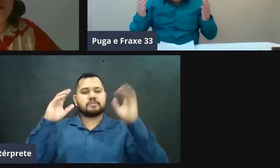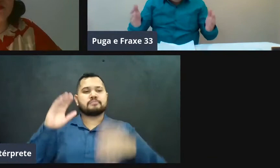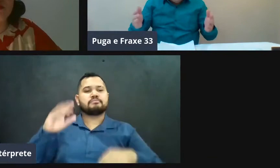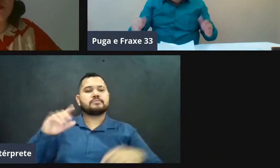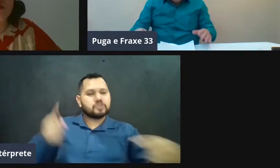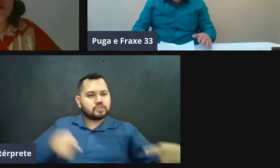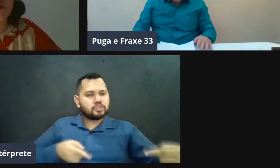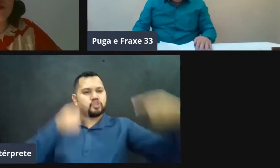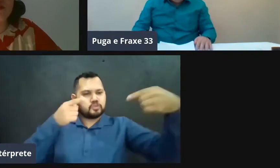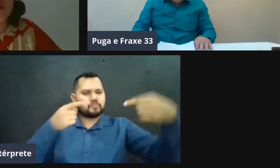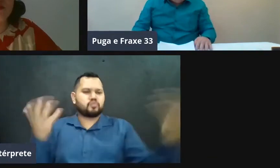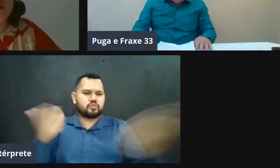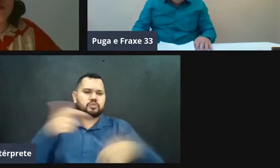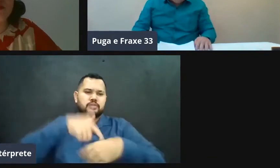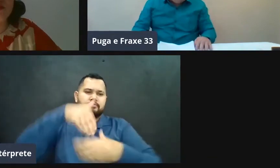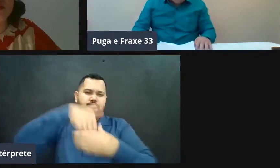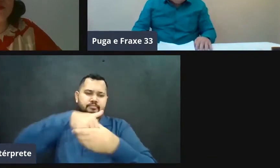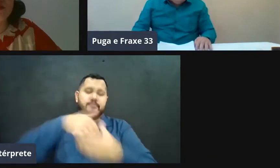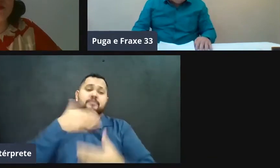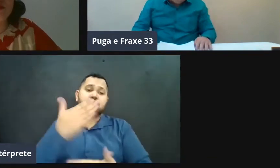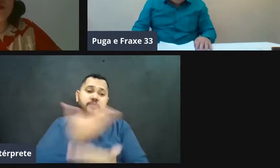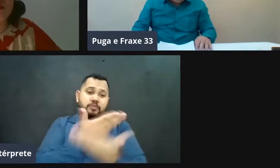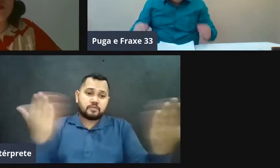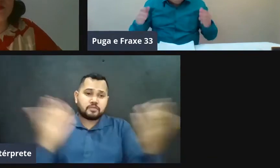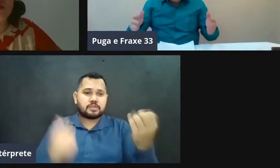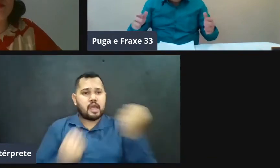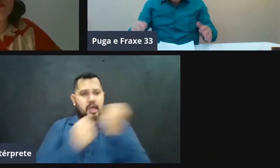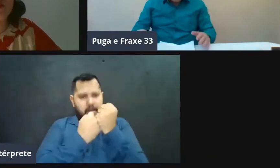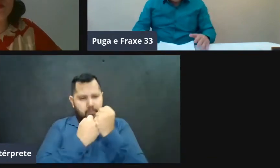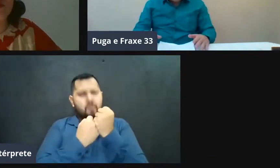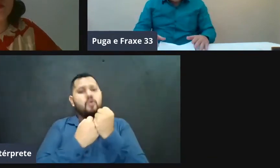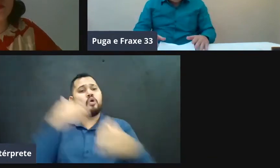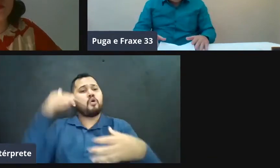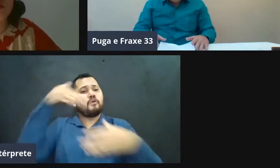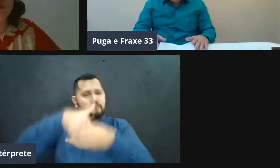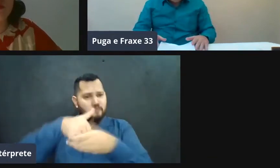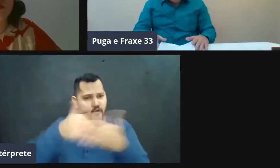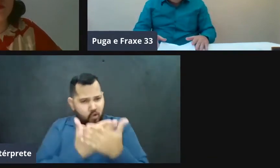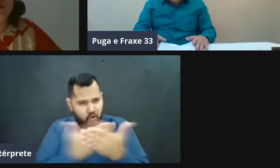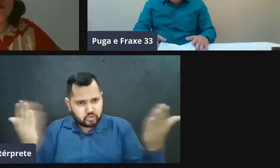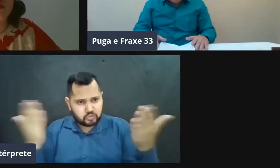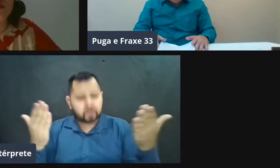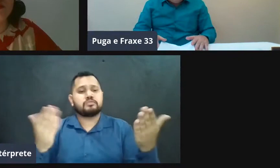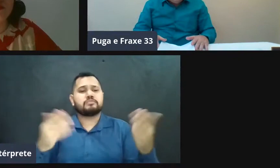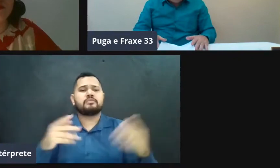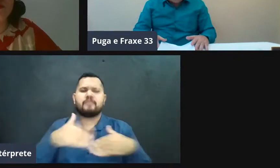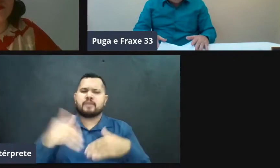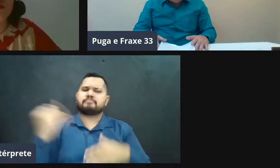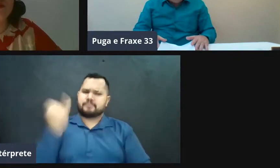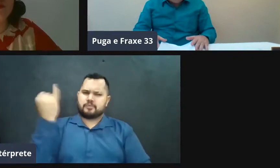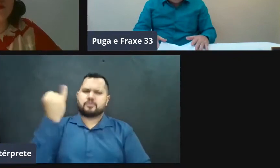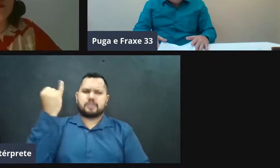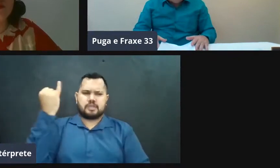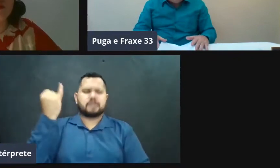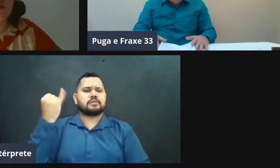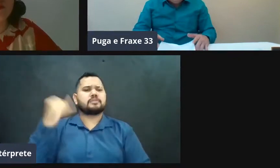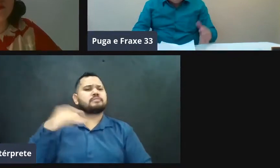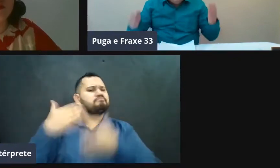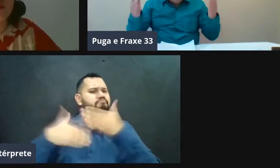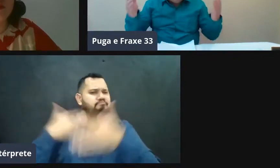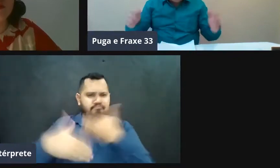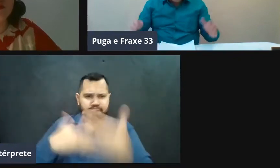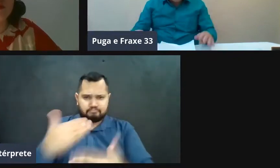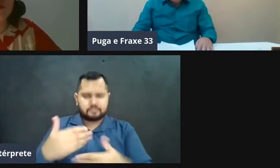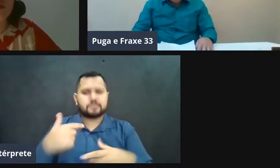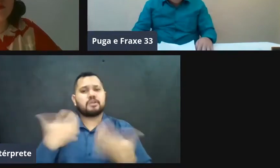gostaria de contar com o apoio de cada um de vocês, com o voto de cada um de vocês, que será muito importante em todo esse processo, e